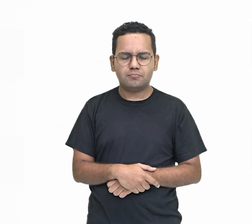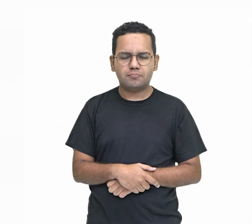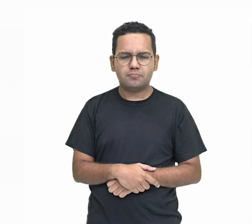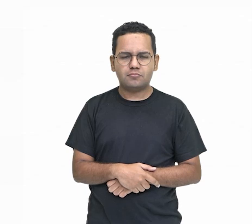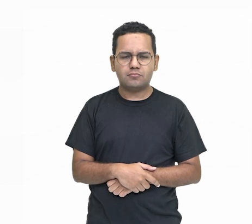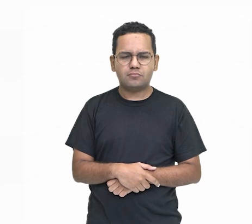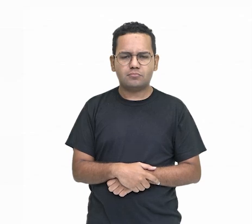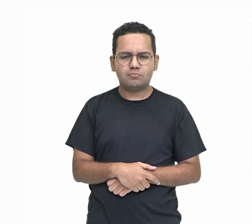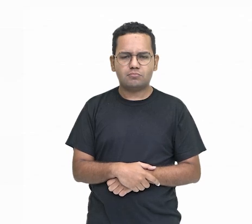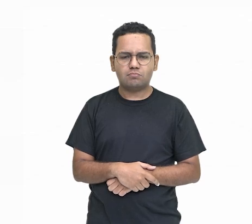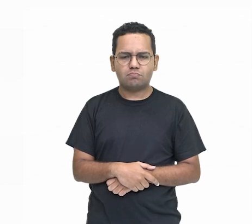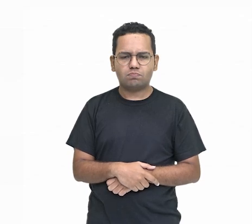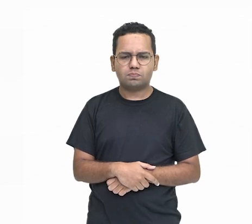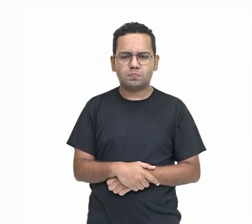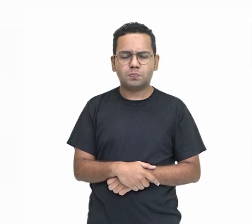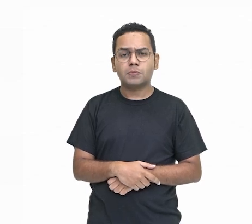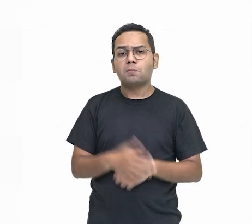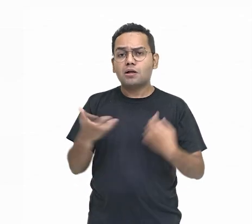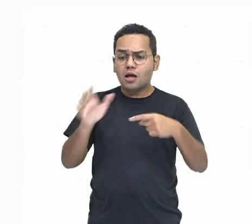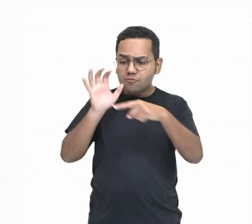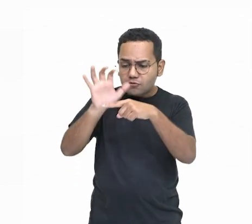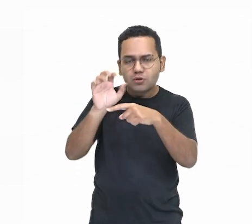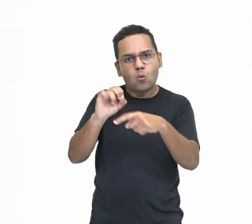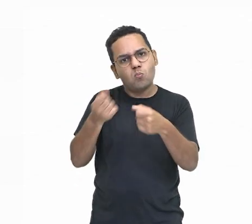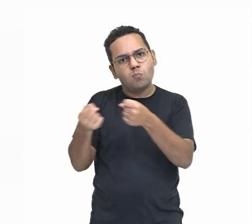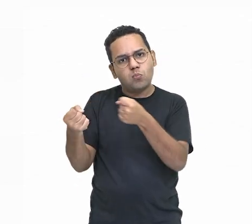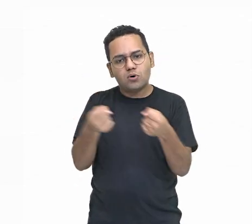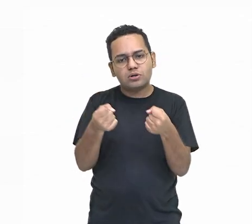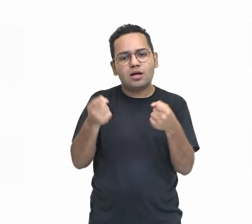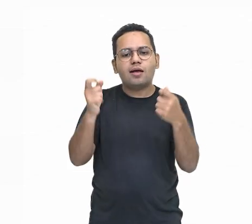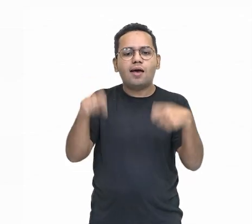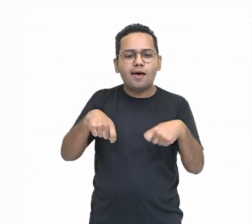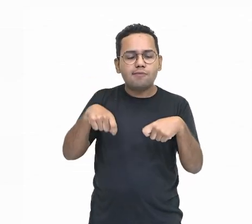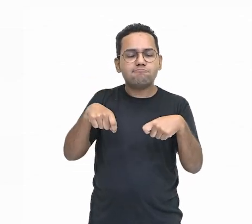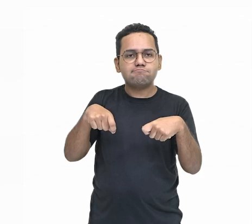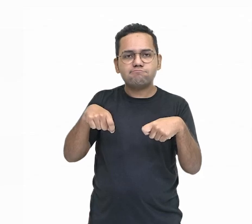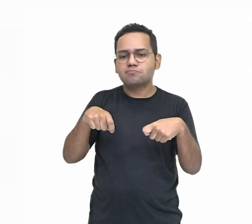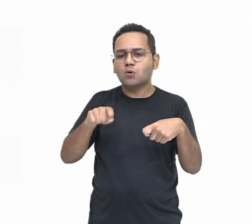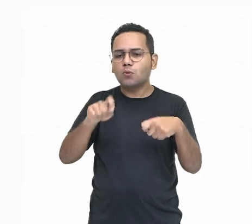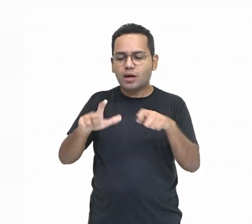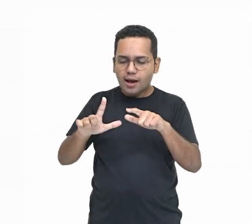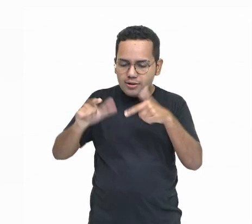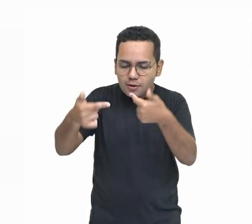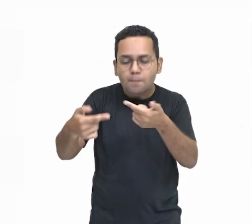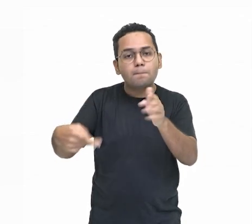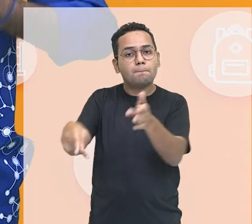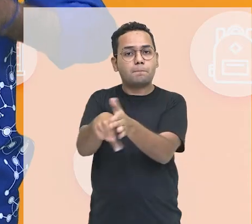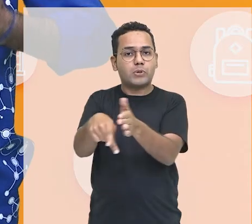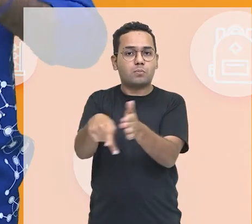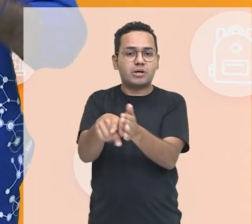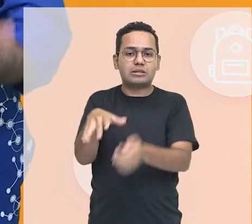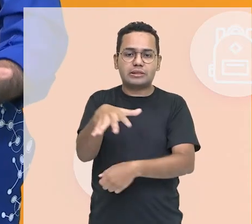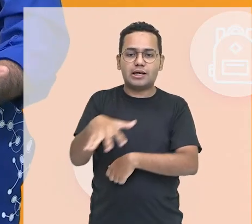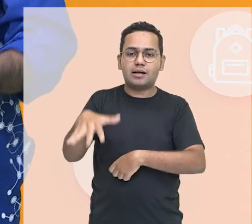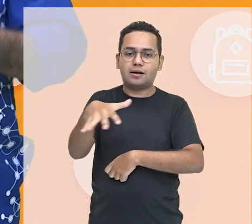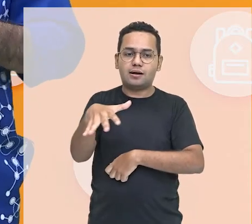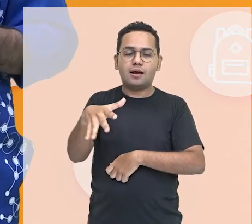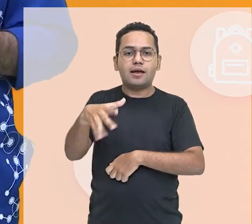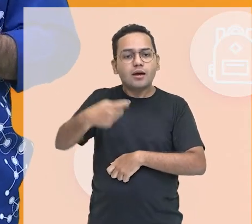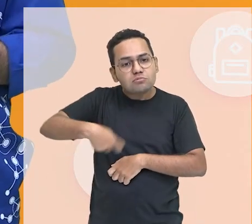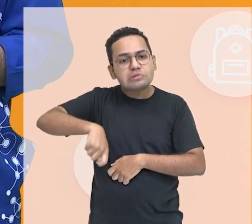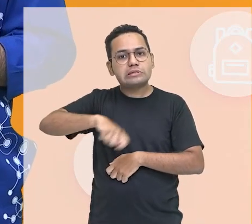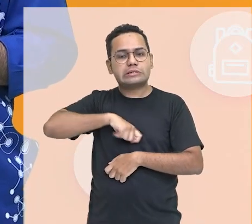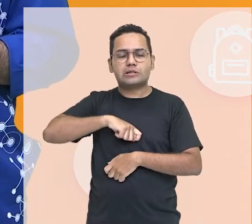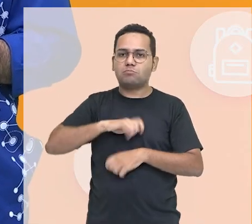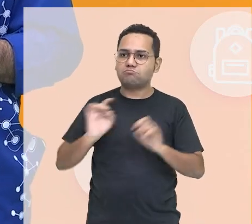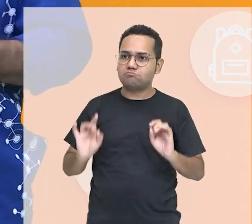recurso inerente para o exercício da política. Então, a pessoa busca, né, o poder vai te dar legitimidade